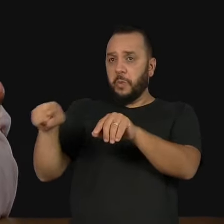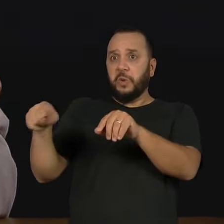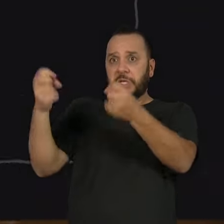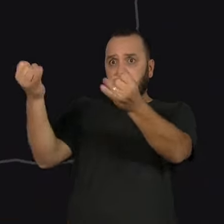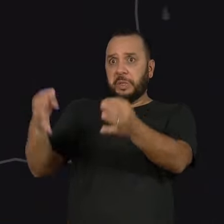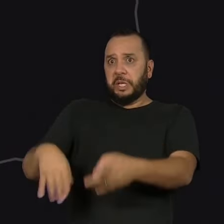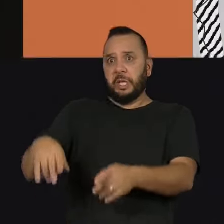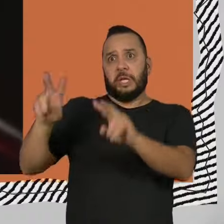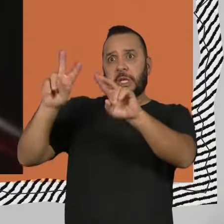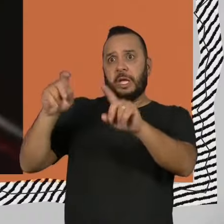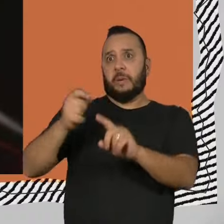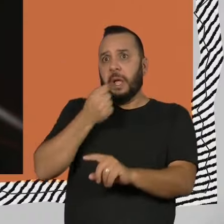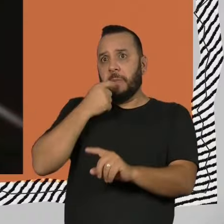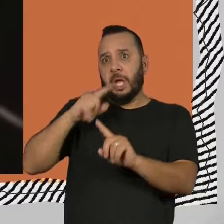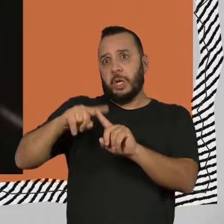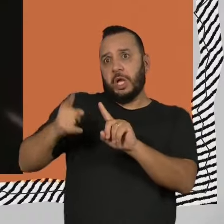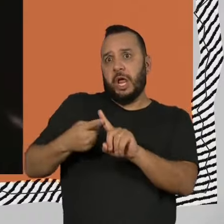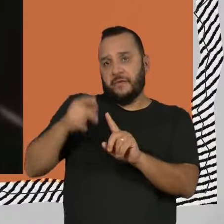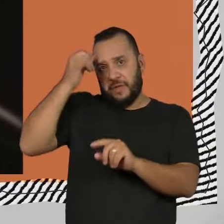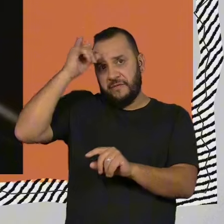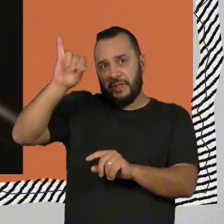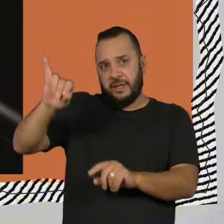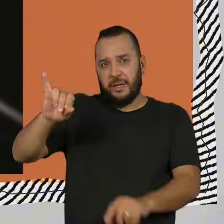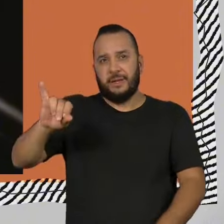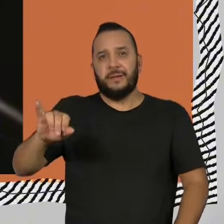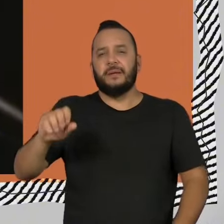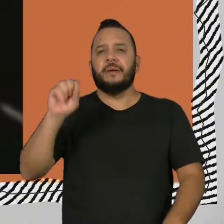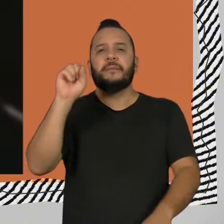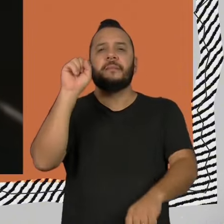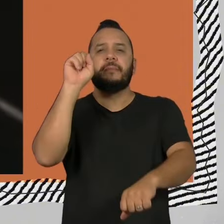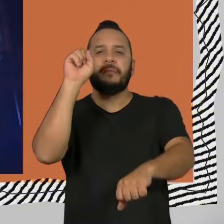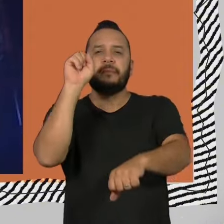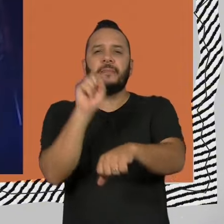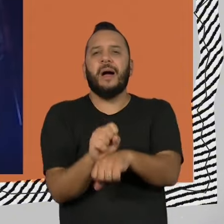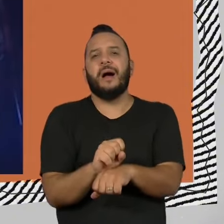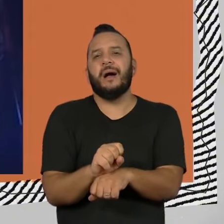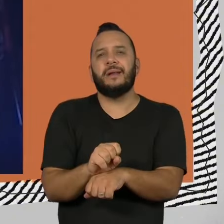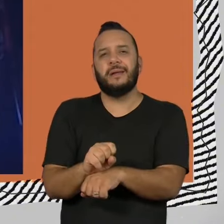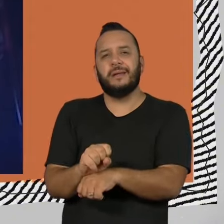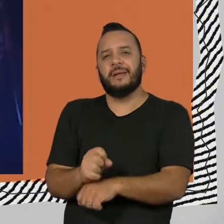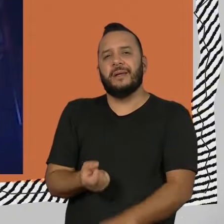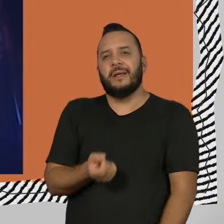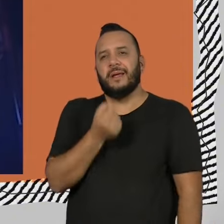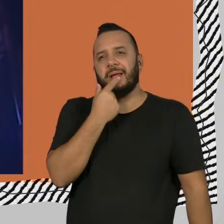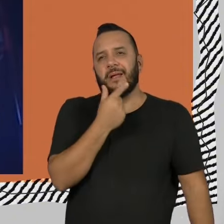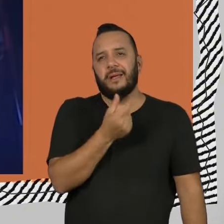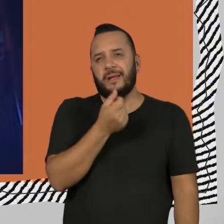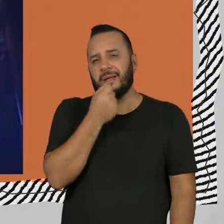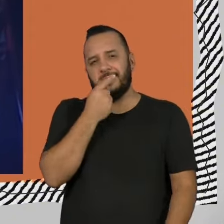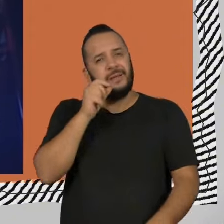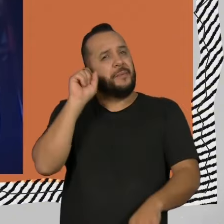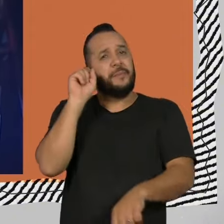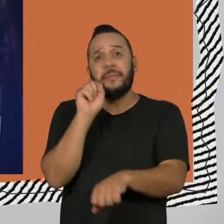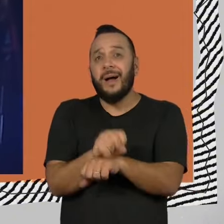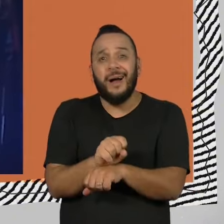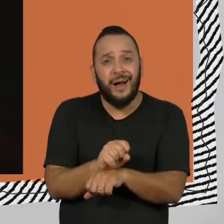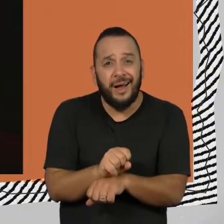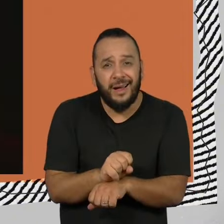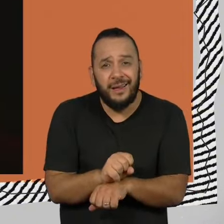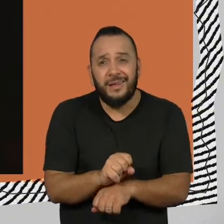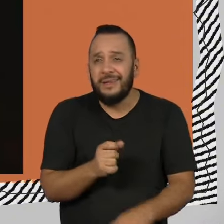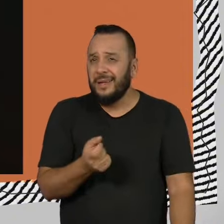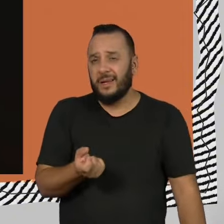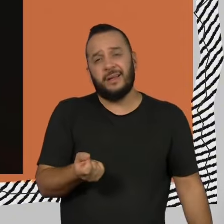aquilo informação Pare de Tomar a Pílula Pare de